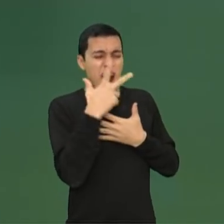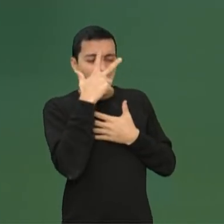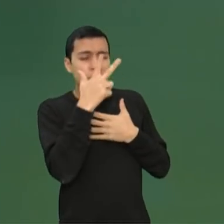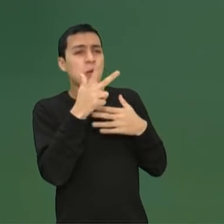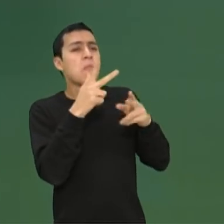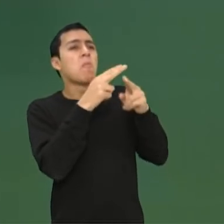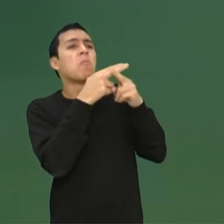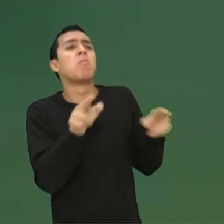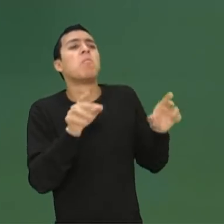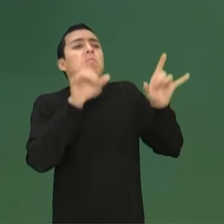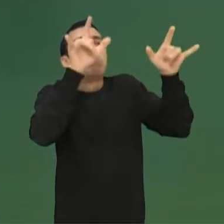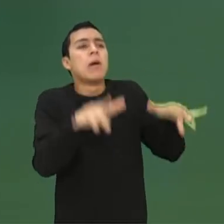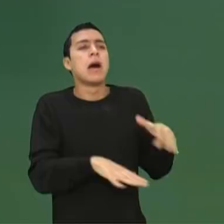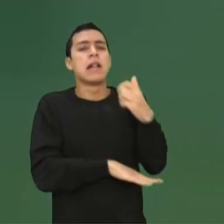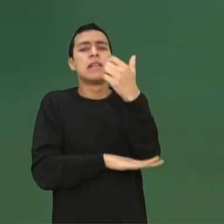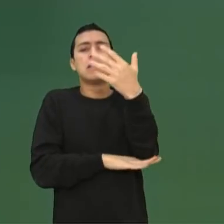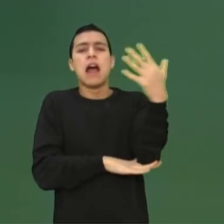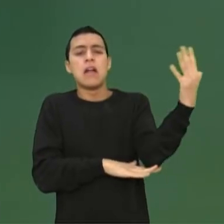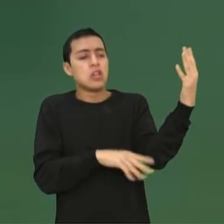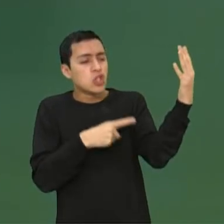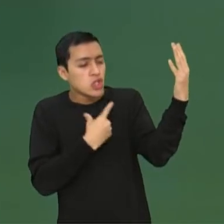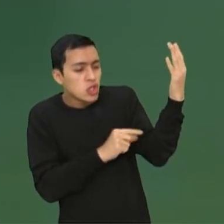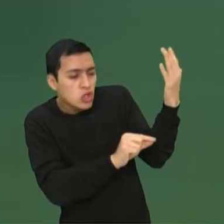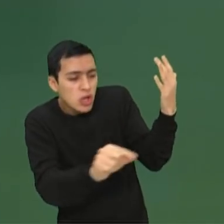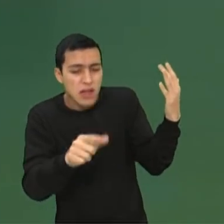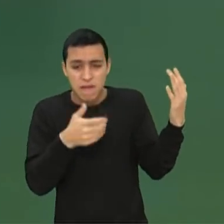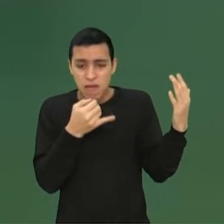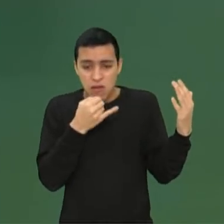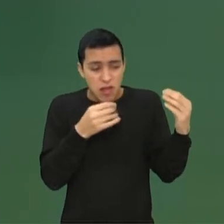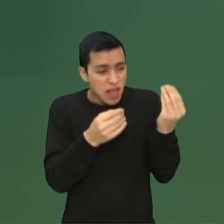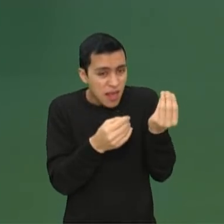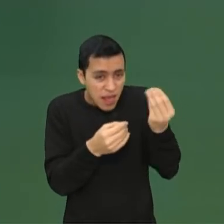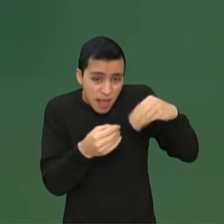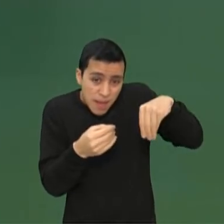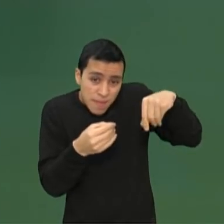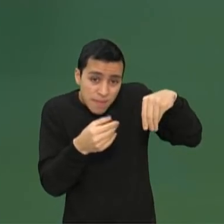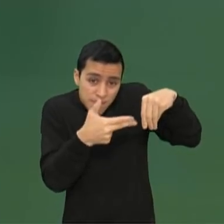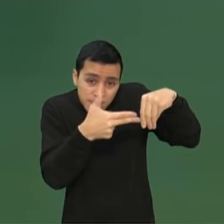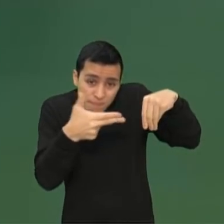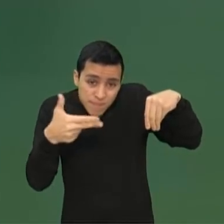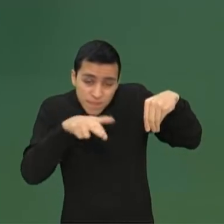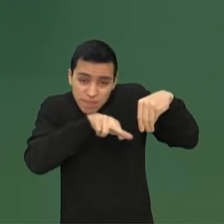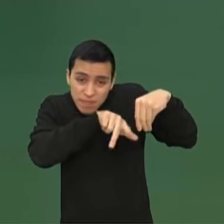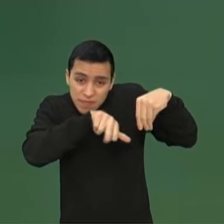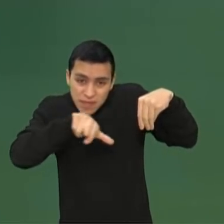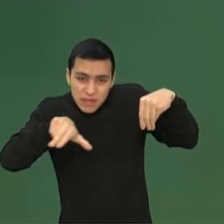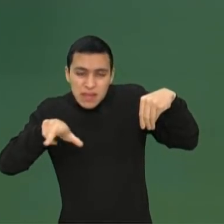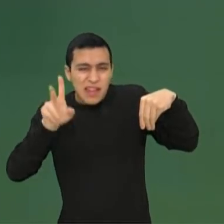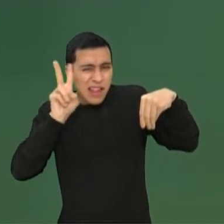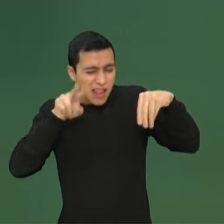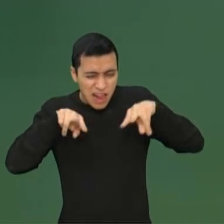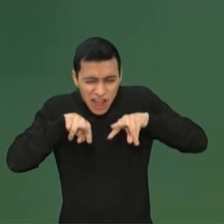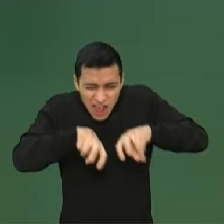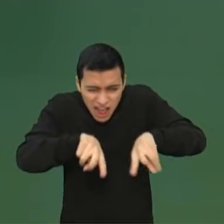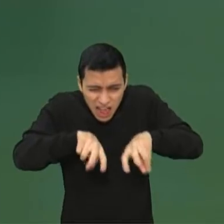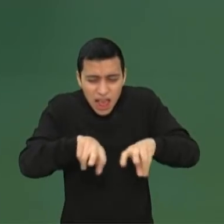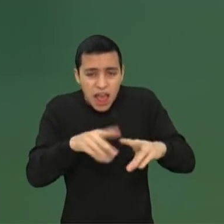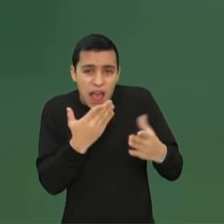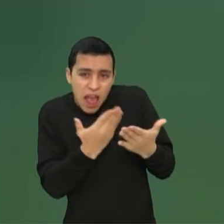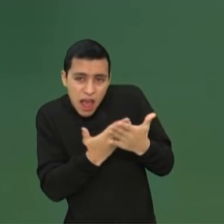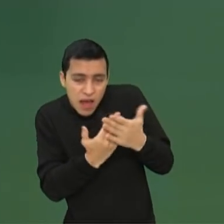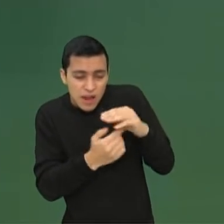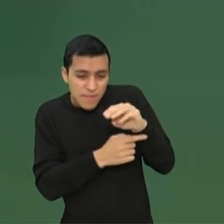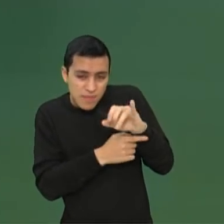na natureza. Então, se eu pegar este minério de ferro, extraí-lo, lembra da aula de extrativismo?